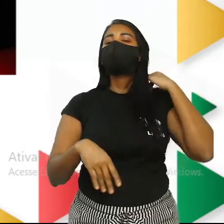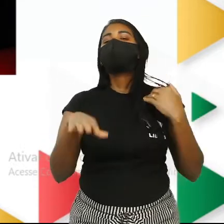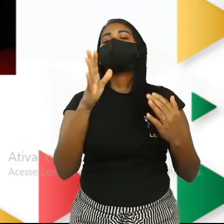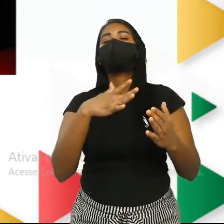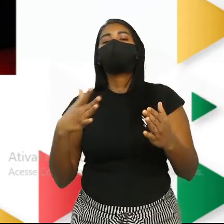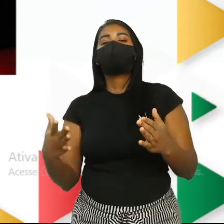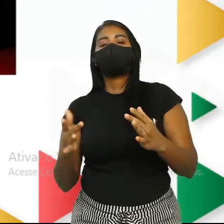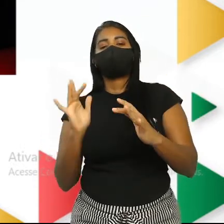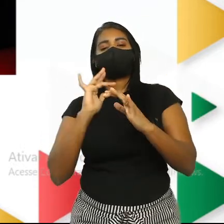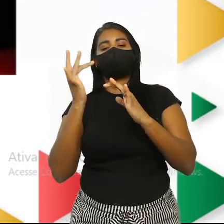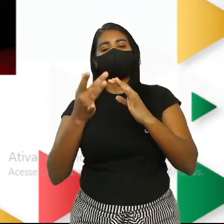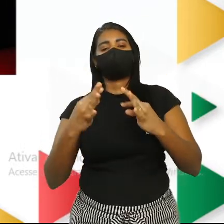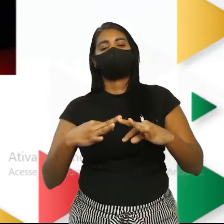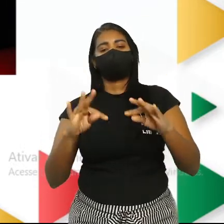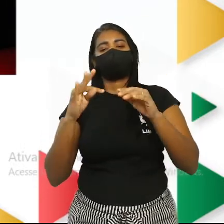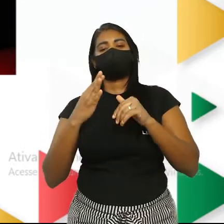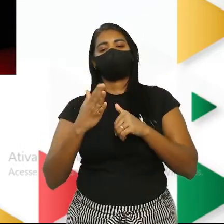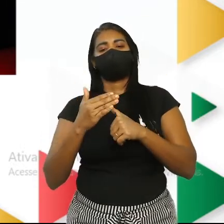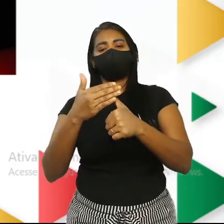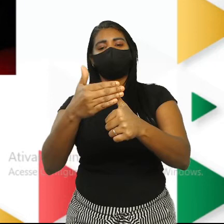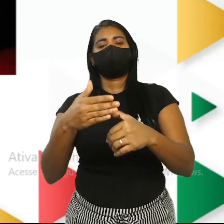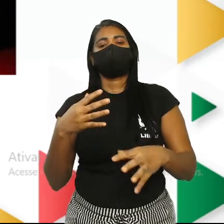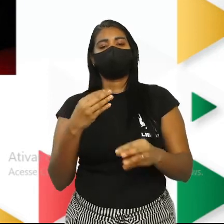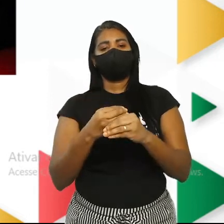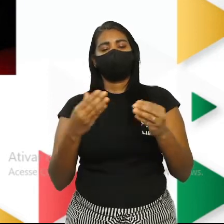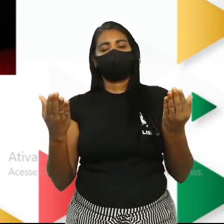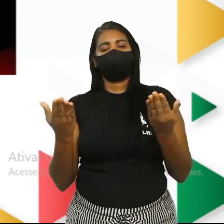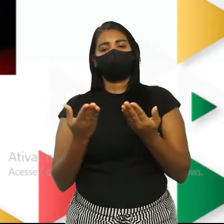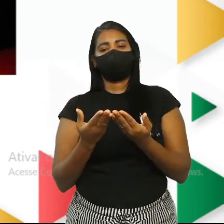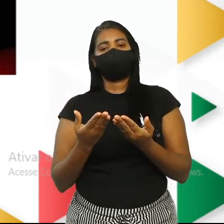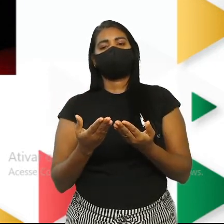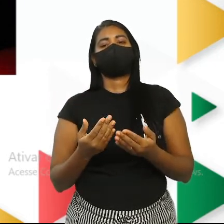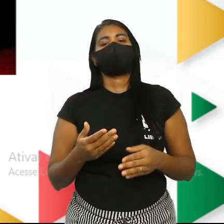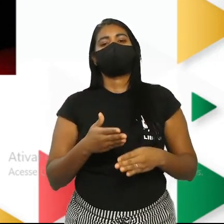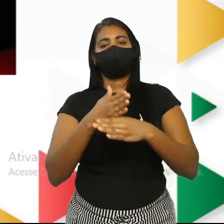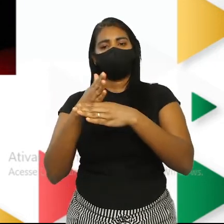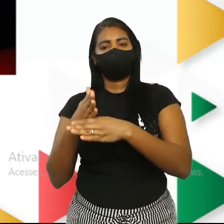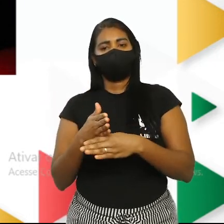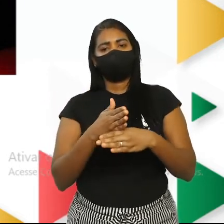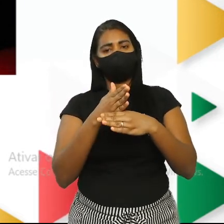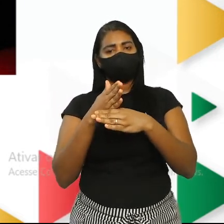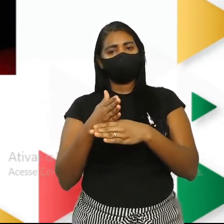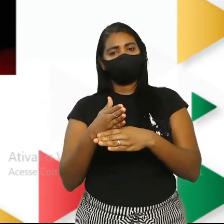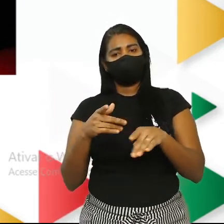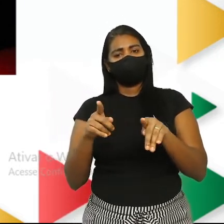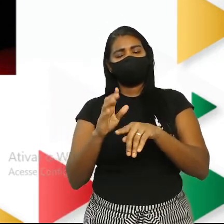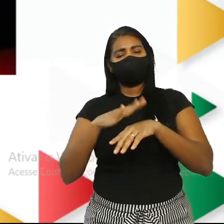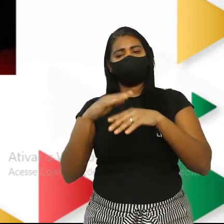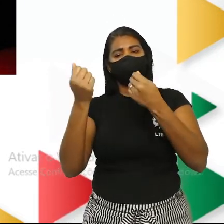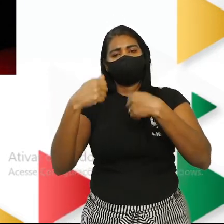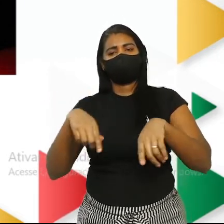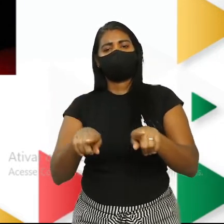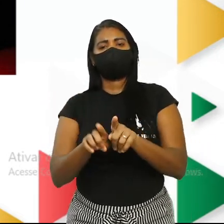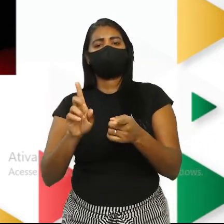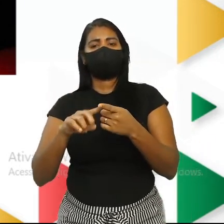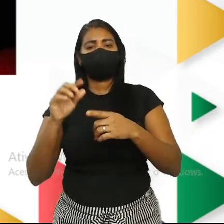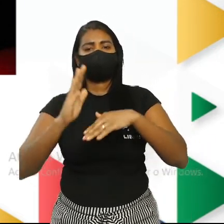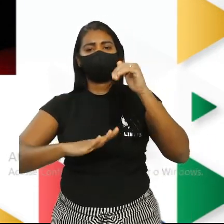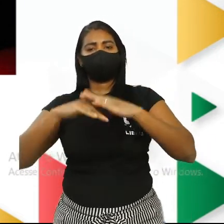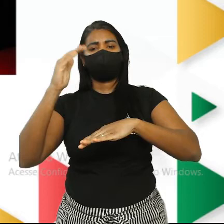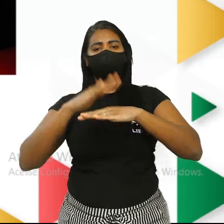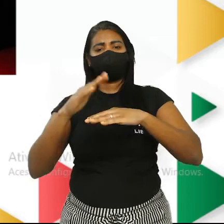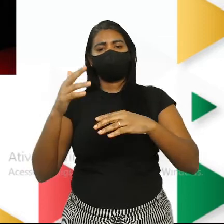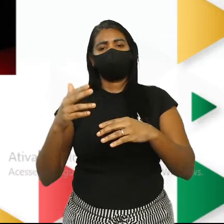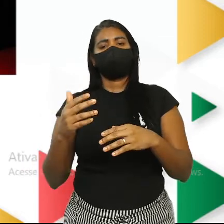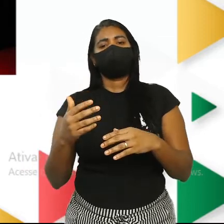cênico, digital, que está dentro desse enquadramento, ou de uma câmera de filmadora, quem tem a possibilidade de uma câmera profissional, ou